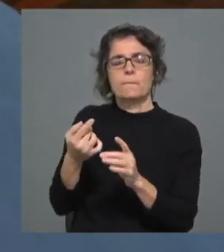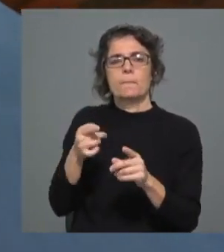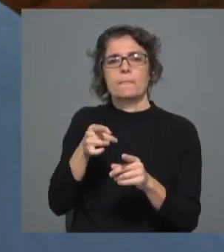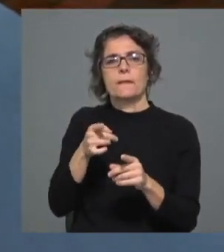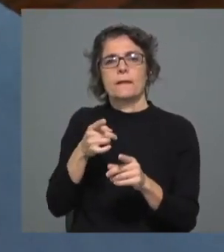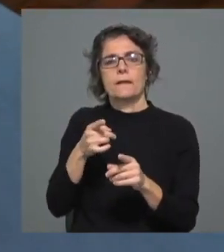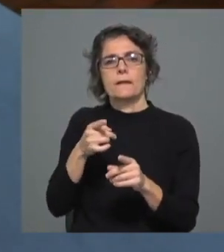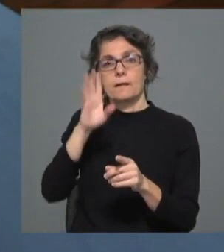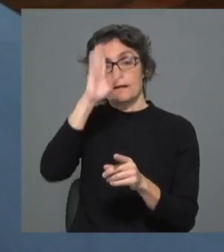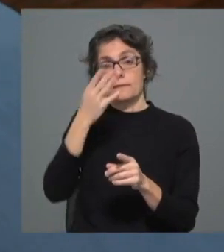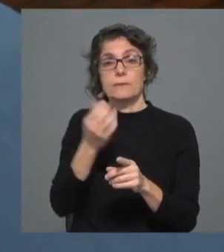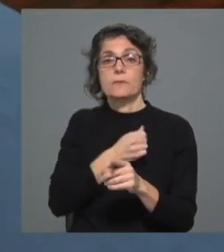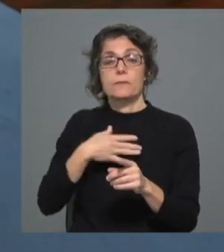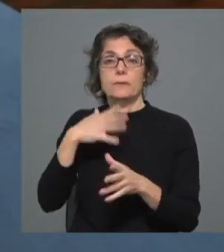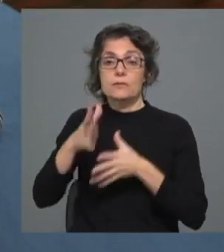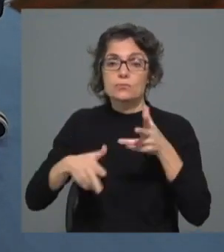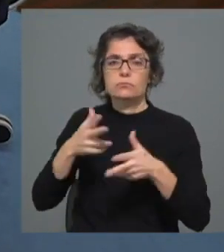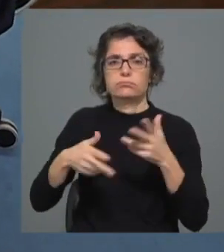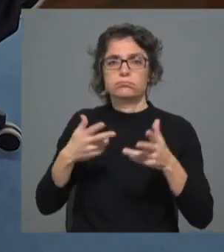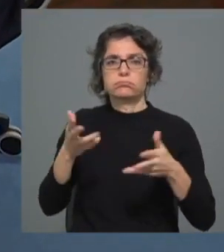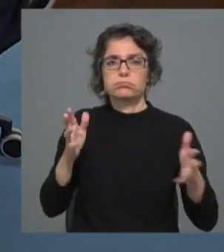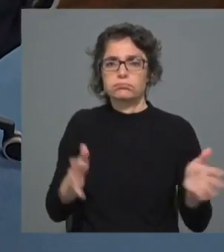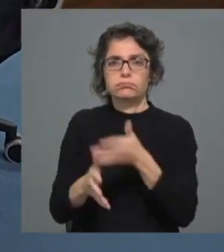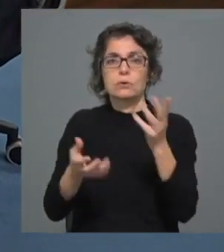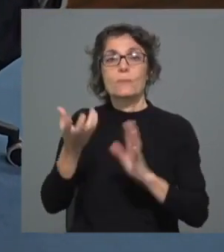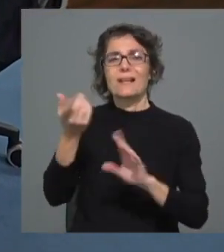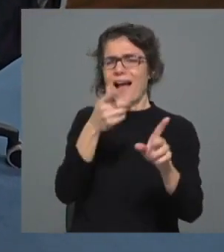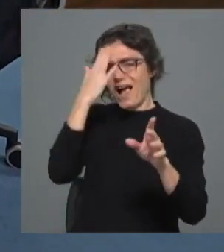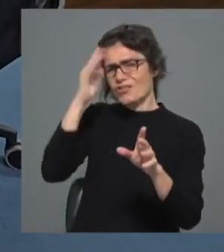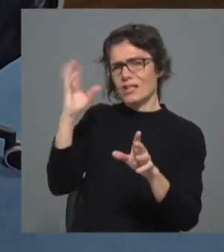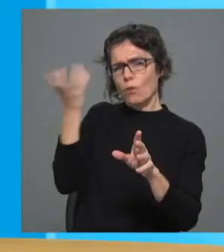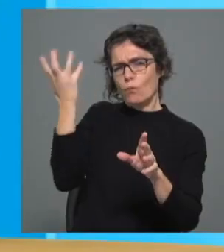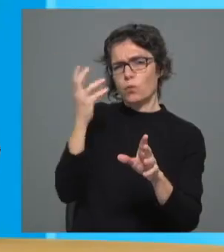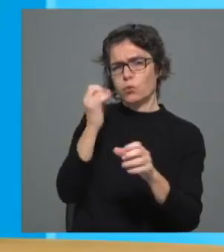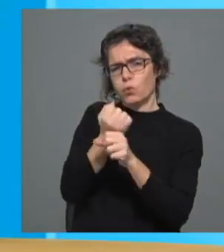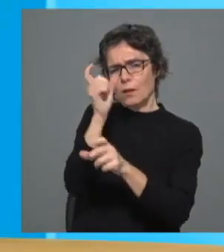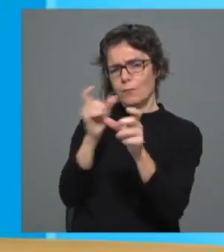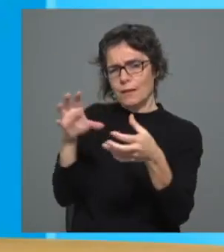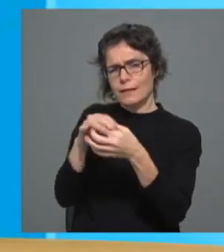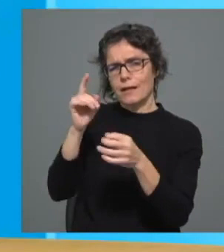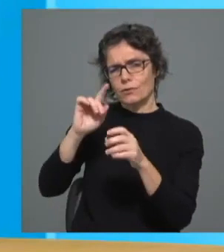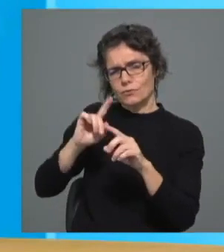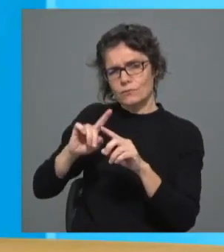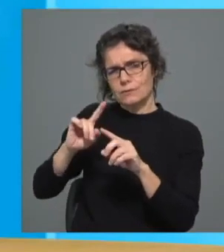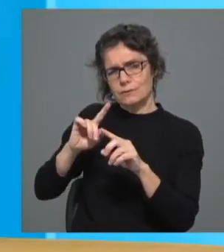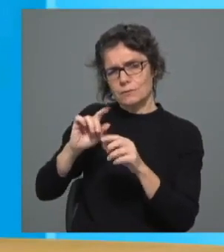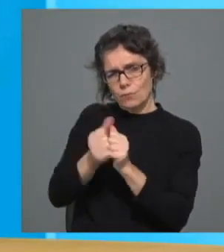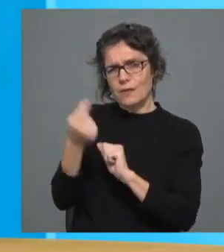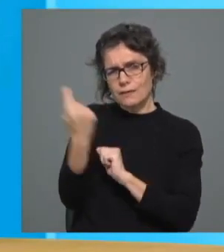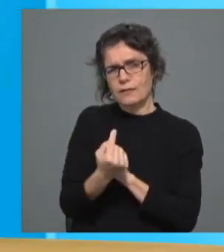pelo trabalho. Começar também uma nova cultura laboral e de compromisso com as empresas. É algo